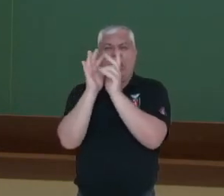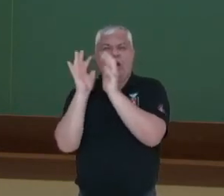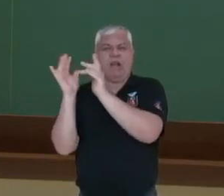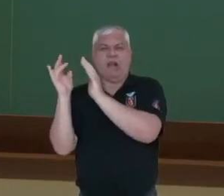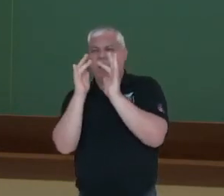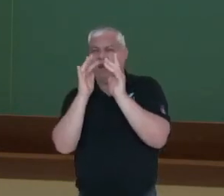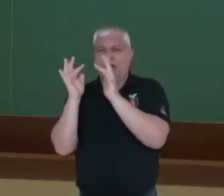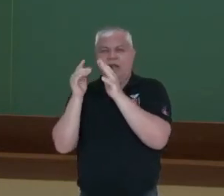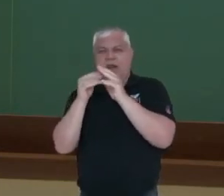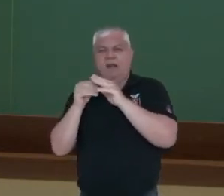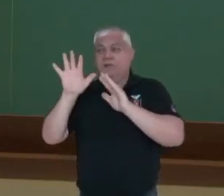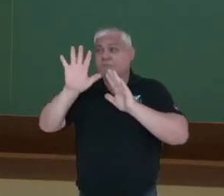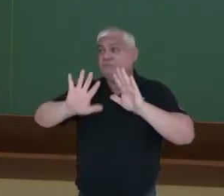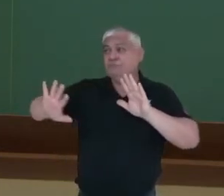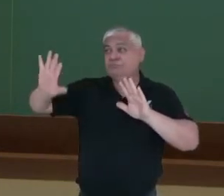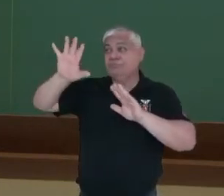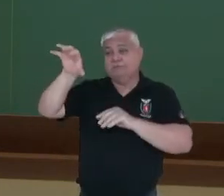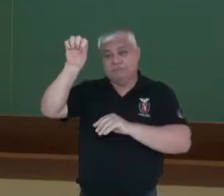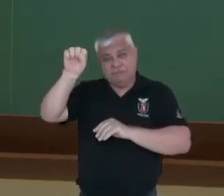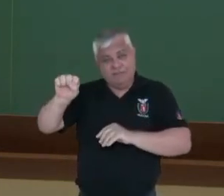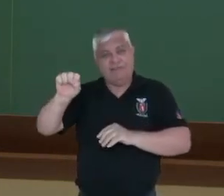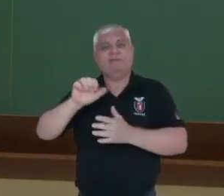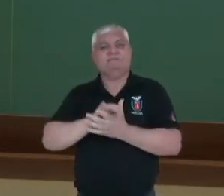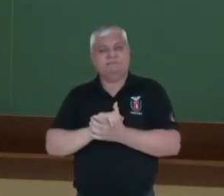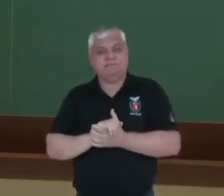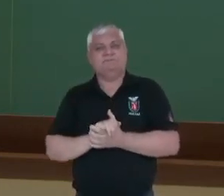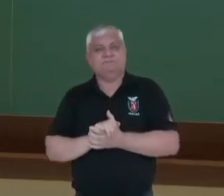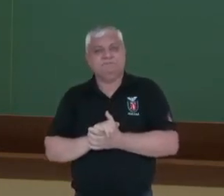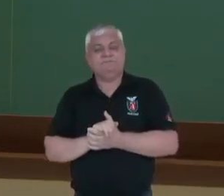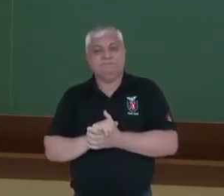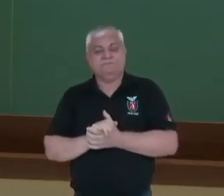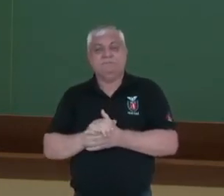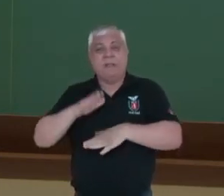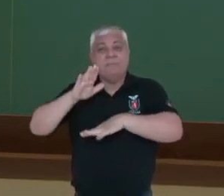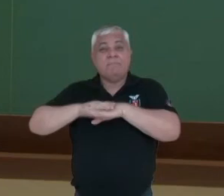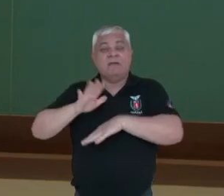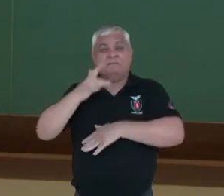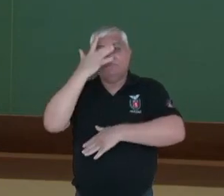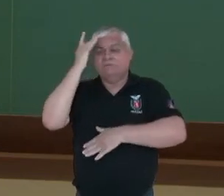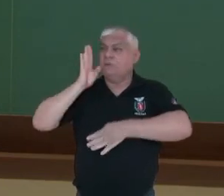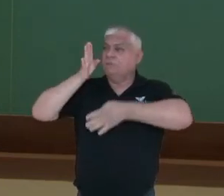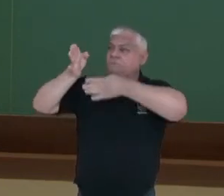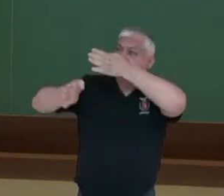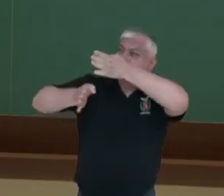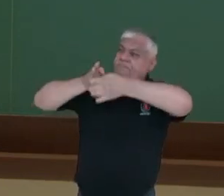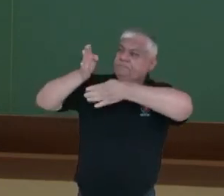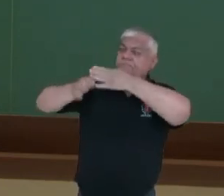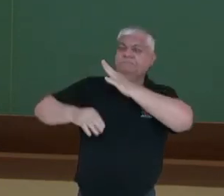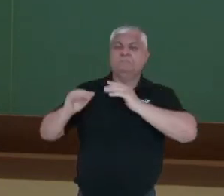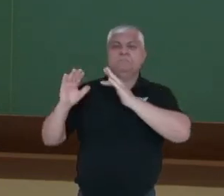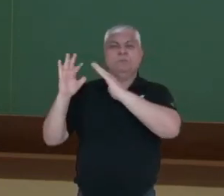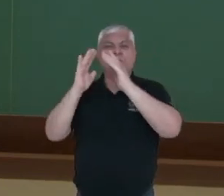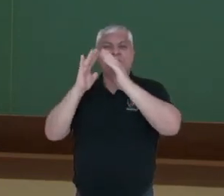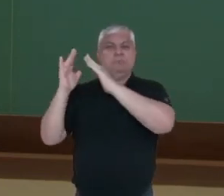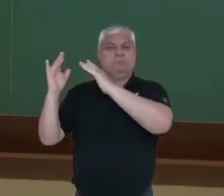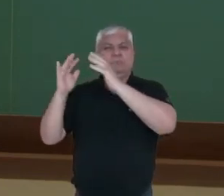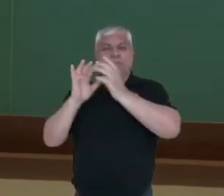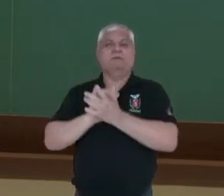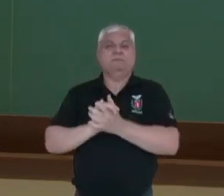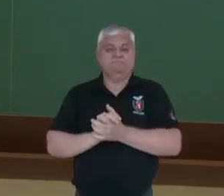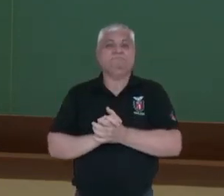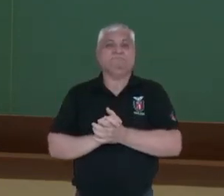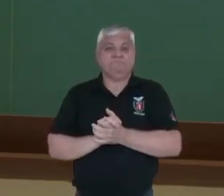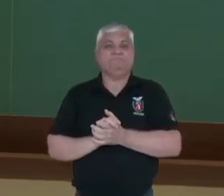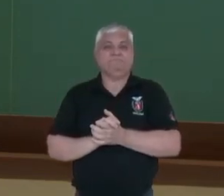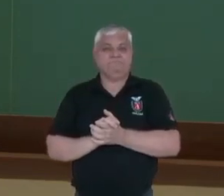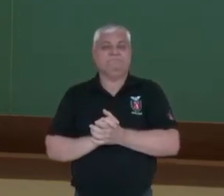nessas áreas metropolitanas da região Sudeste. É onde nós vamos ter as áreas mais populosas do Brasil. Uma grande